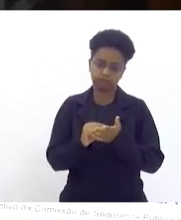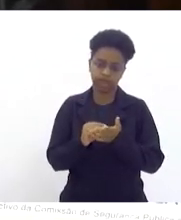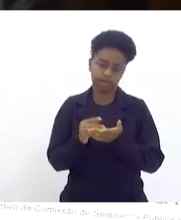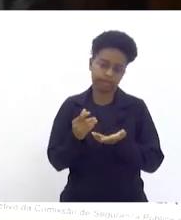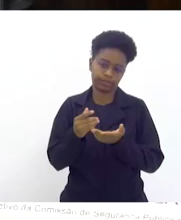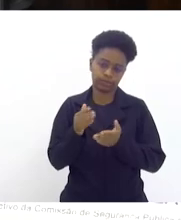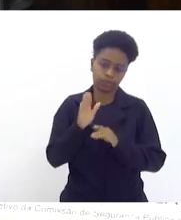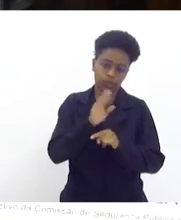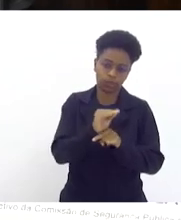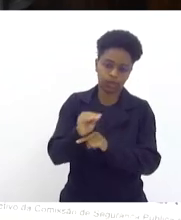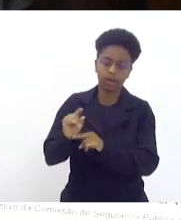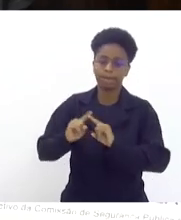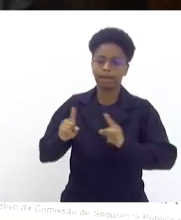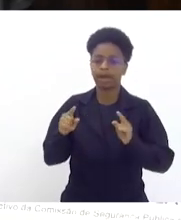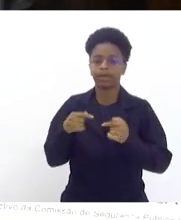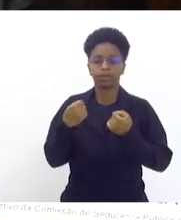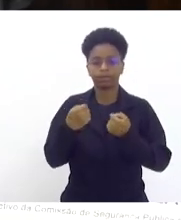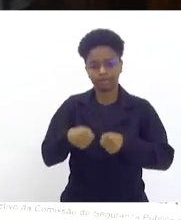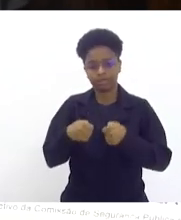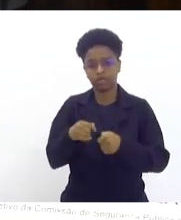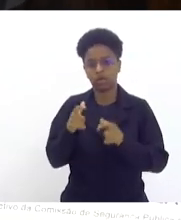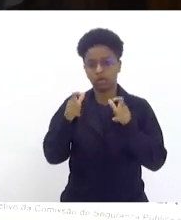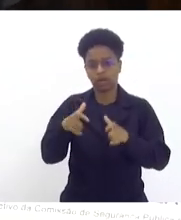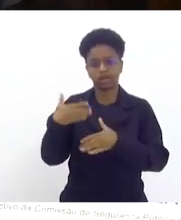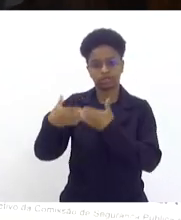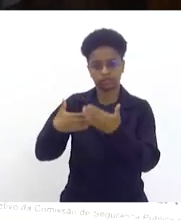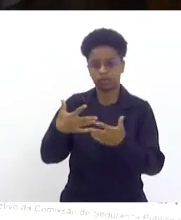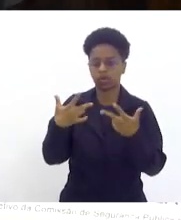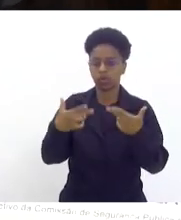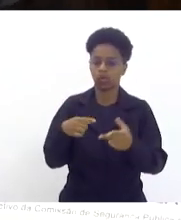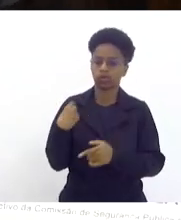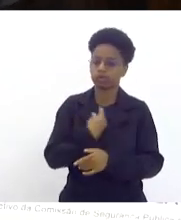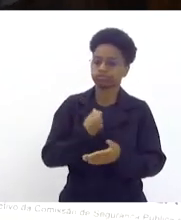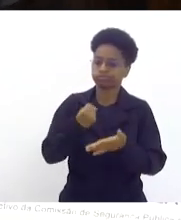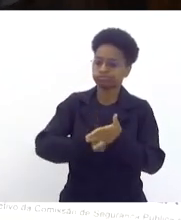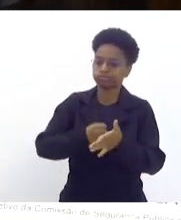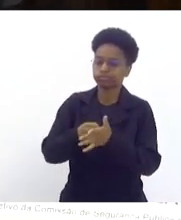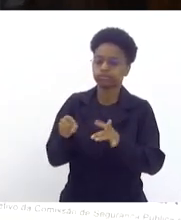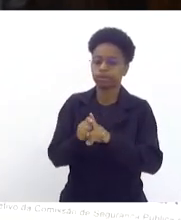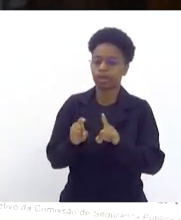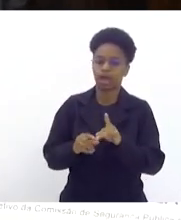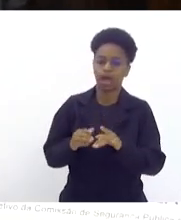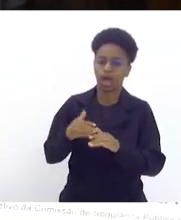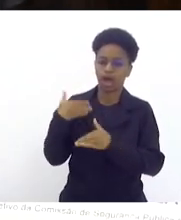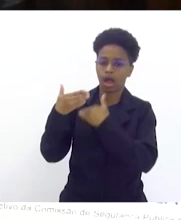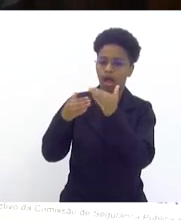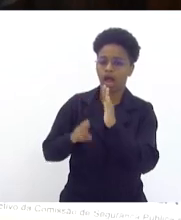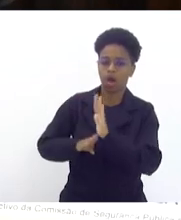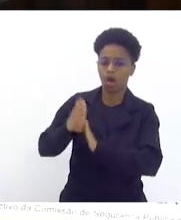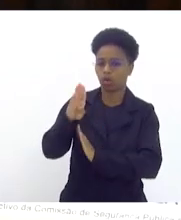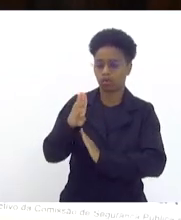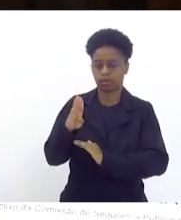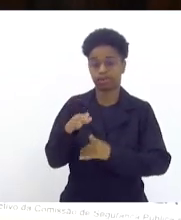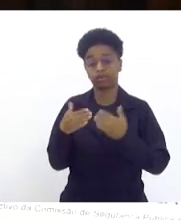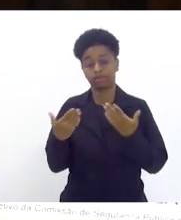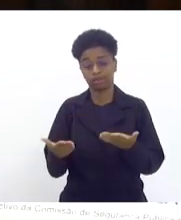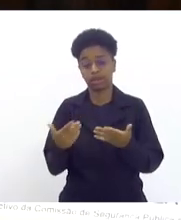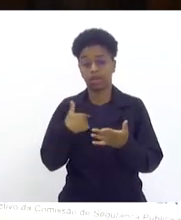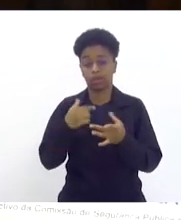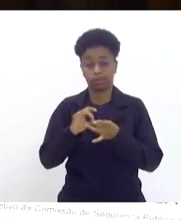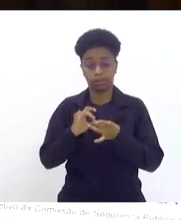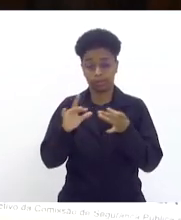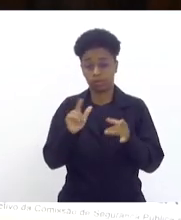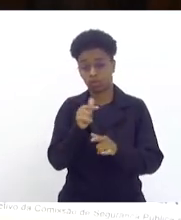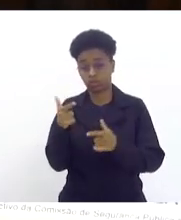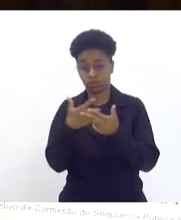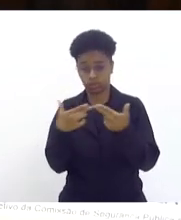um local desenvolvido com esse dilema que a gente enfrenta e cada vez aumenta mais nas ruas da Tijuca Eu me permito um outro ponto